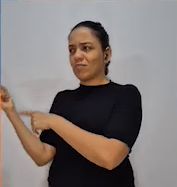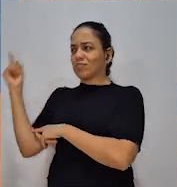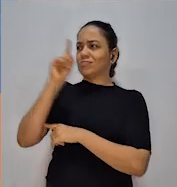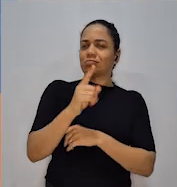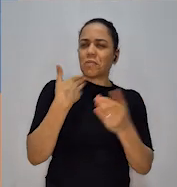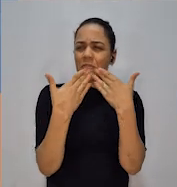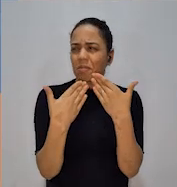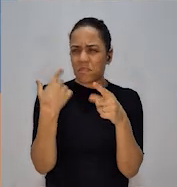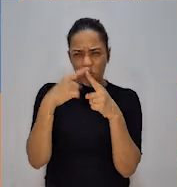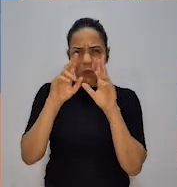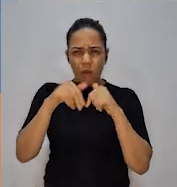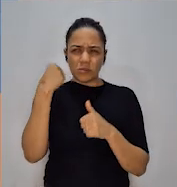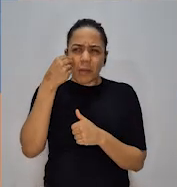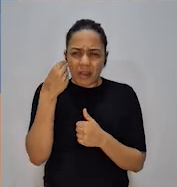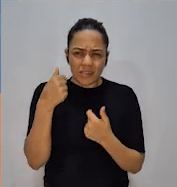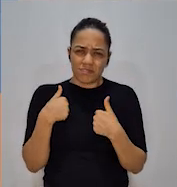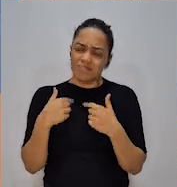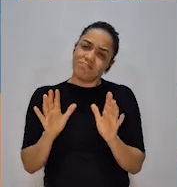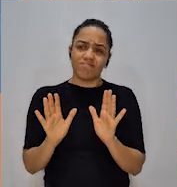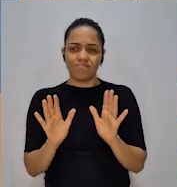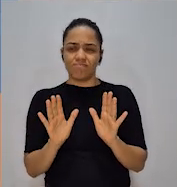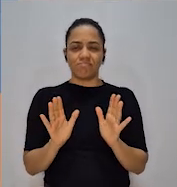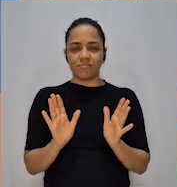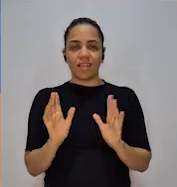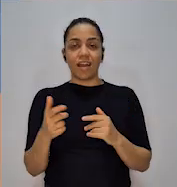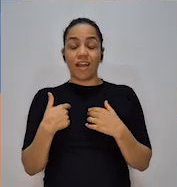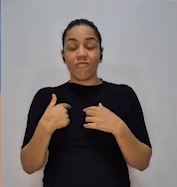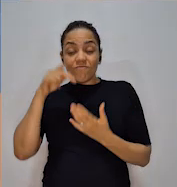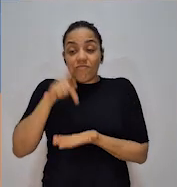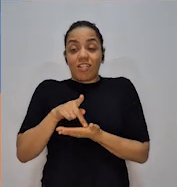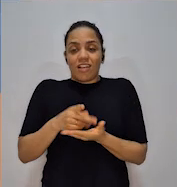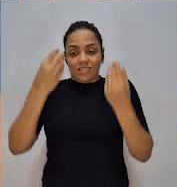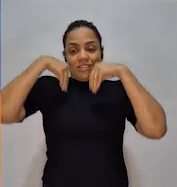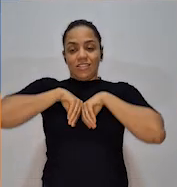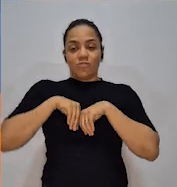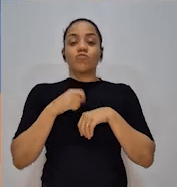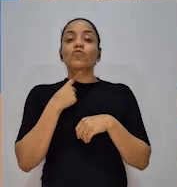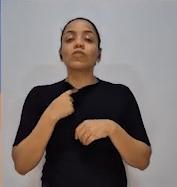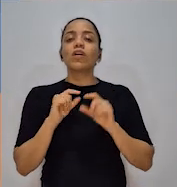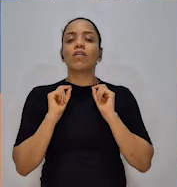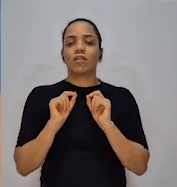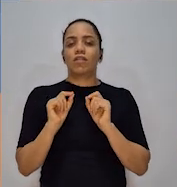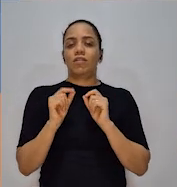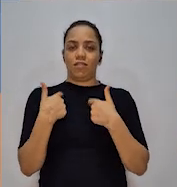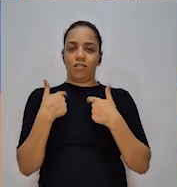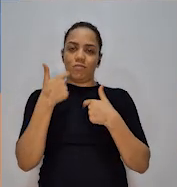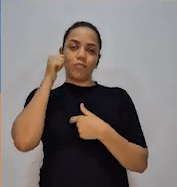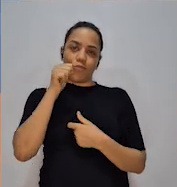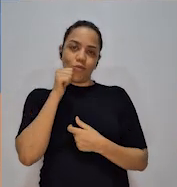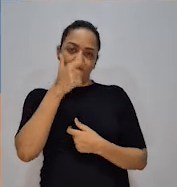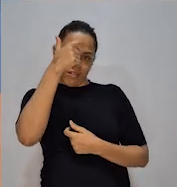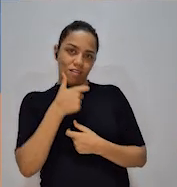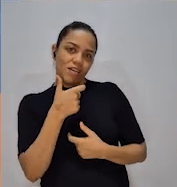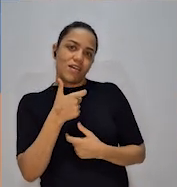vocês. De verdade, o que mais me mobilizou e me mobiliza é o fato de que eu, como mulher, muitas